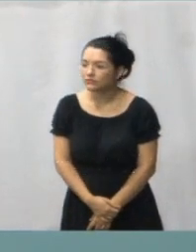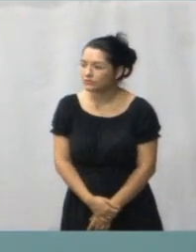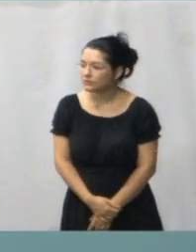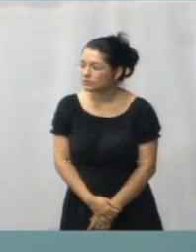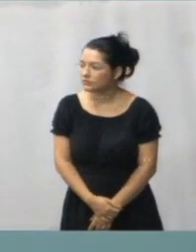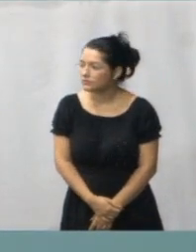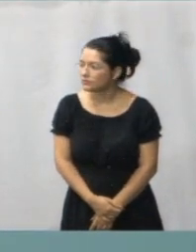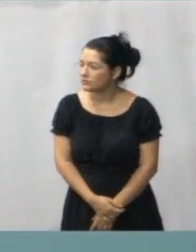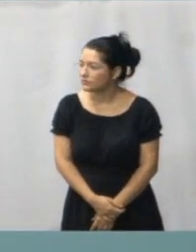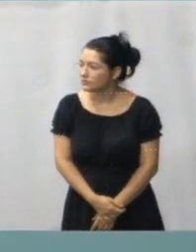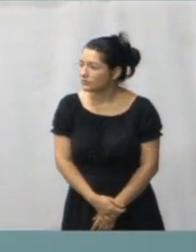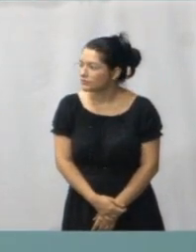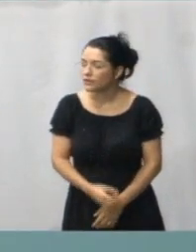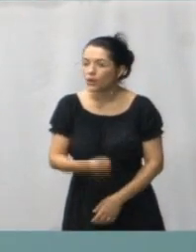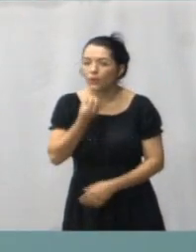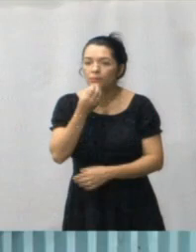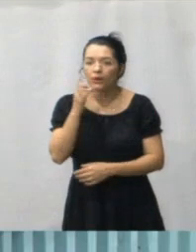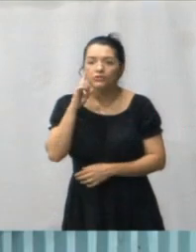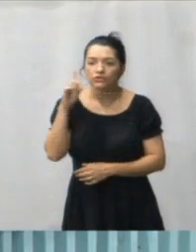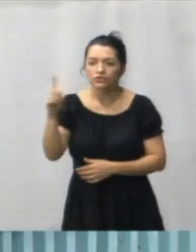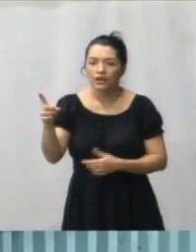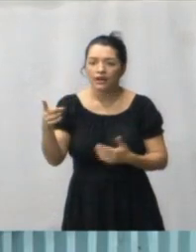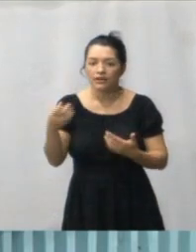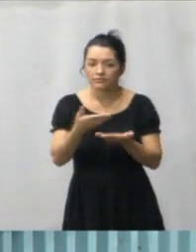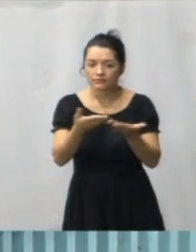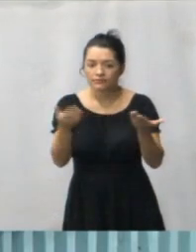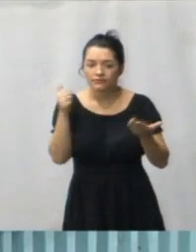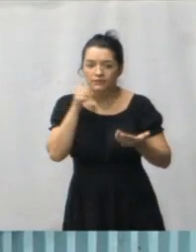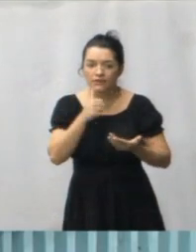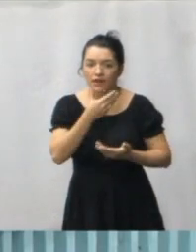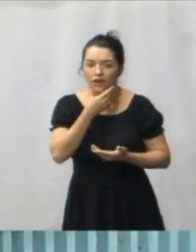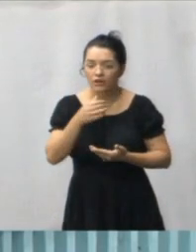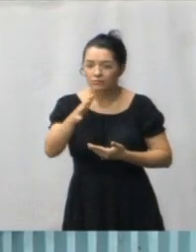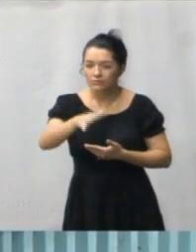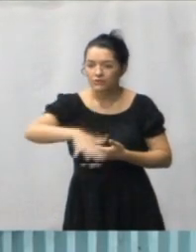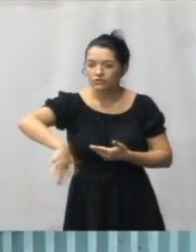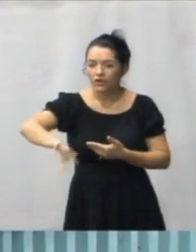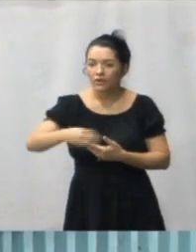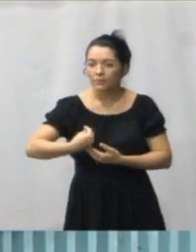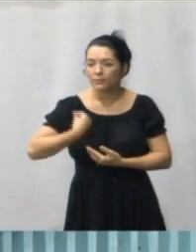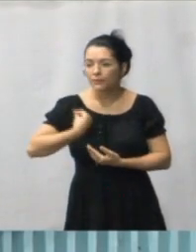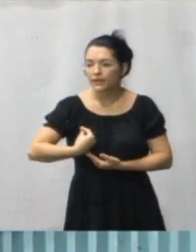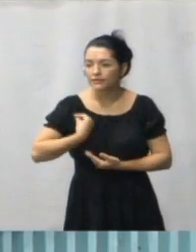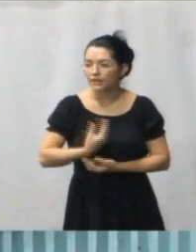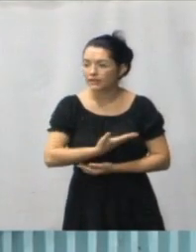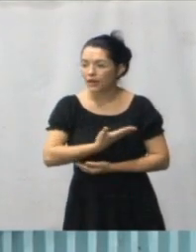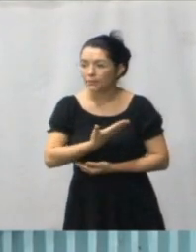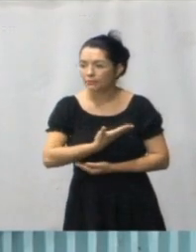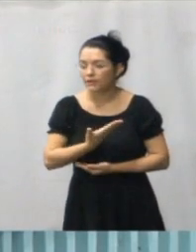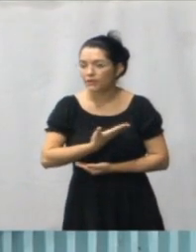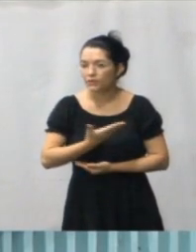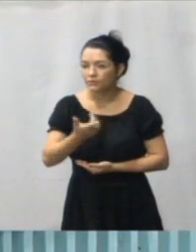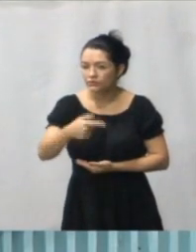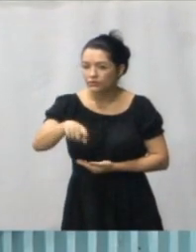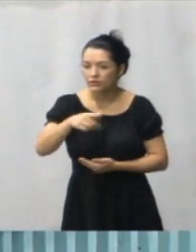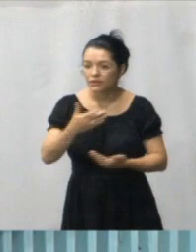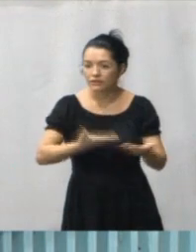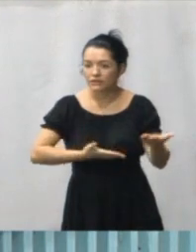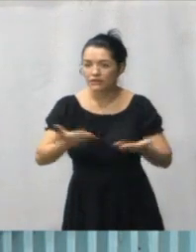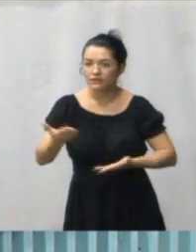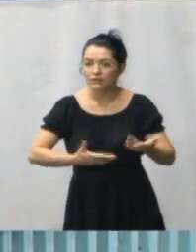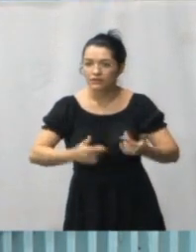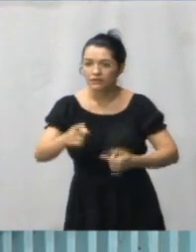Bom dia, senhoras e senhores, vereadores presentes, amigos e queridos, funcionários da